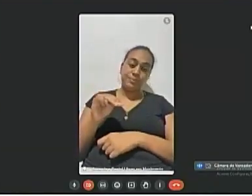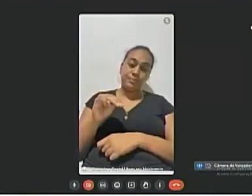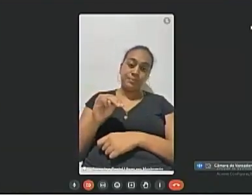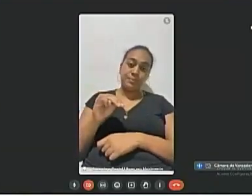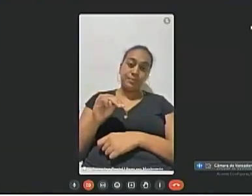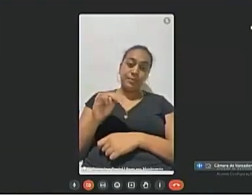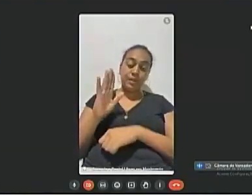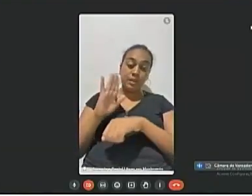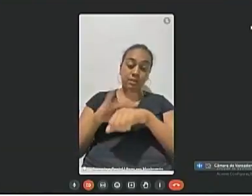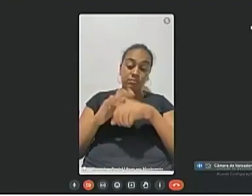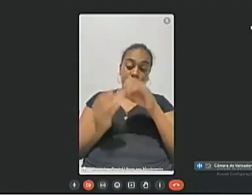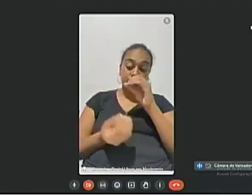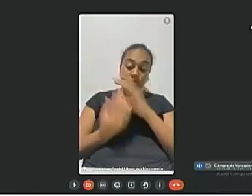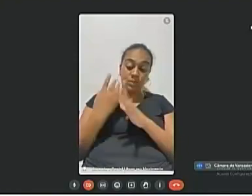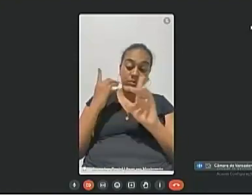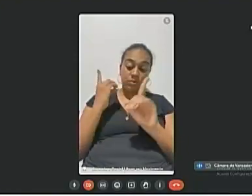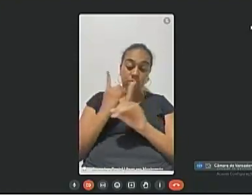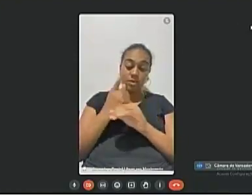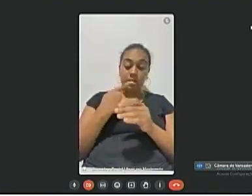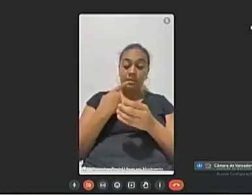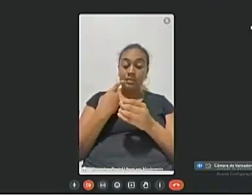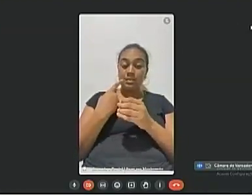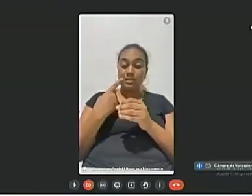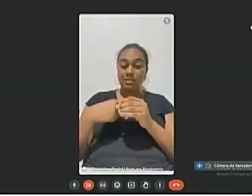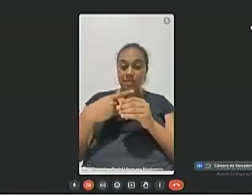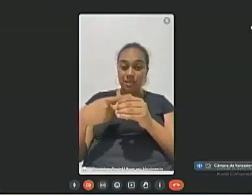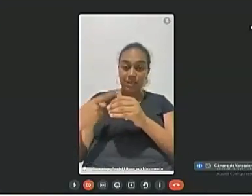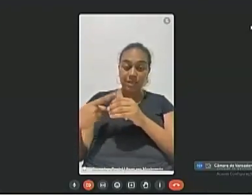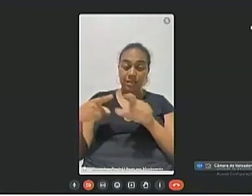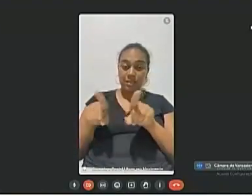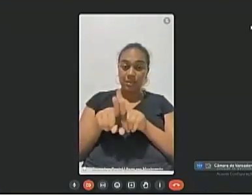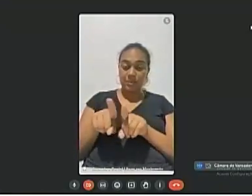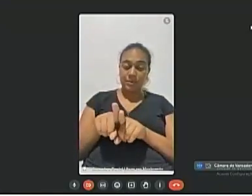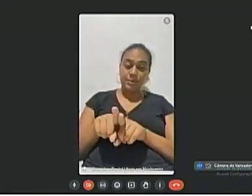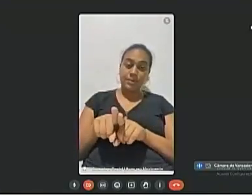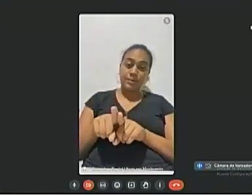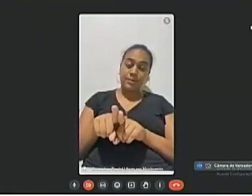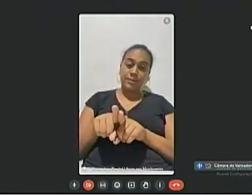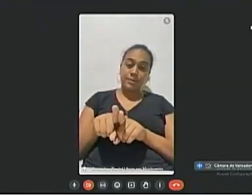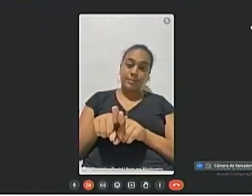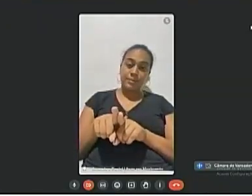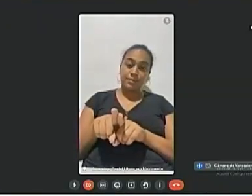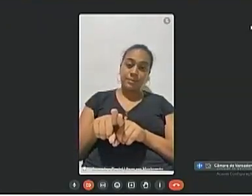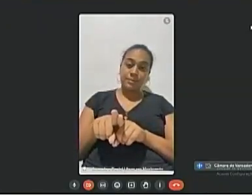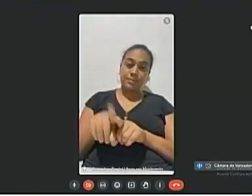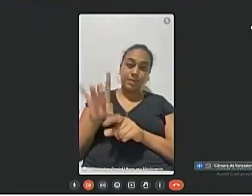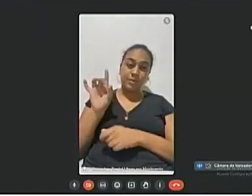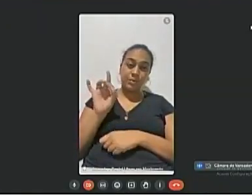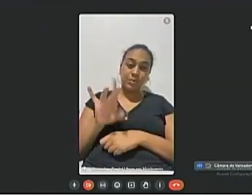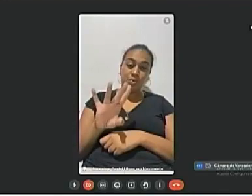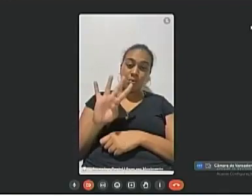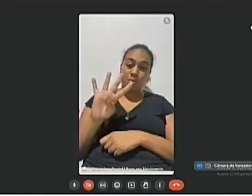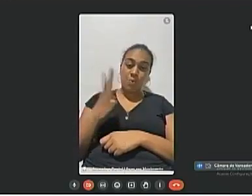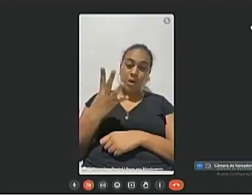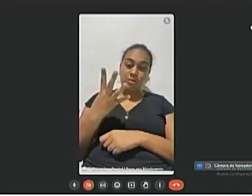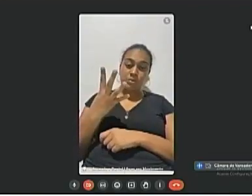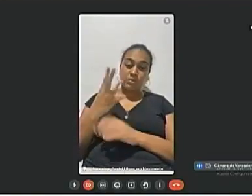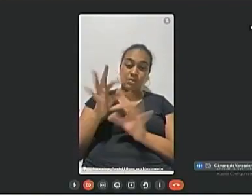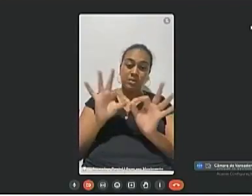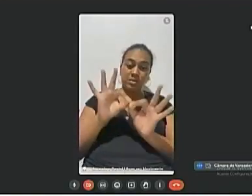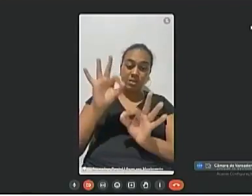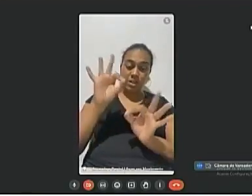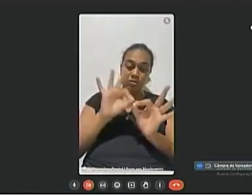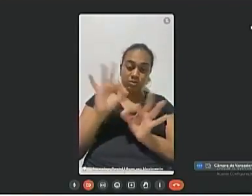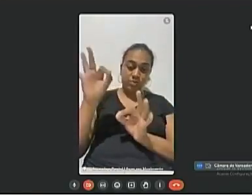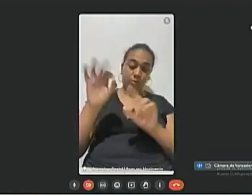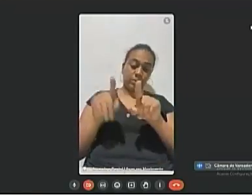efeito que nós achamos nas cidades de União da Vitória e Porto União foi de apenas 4 centímetros de